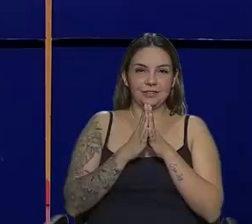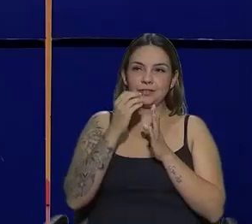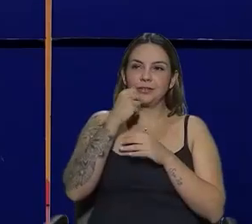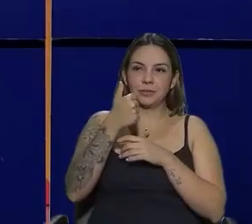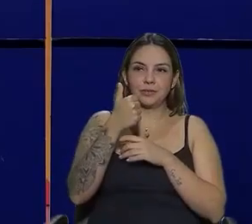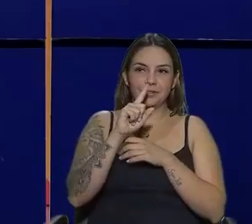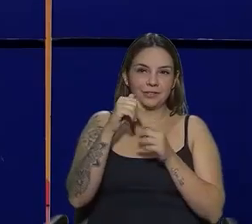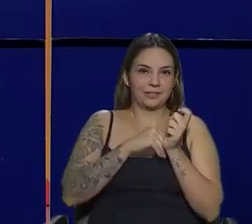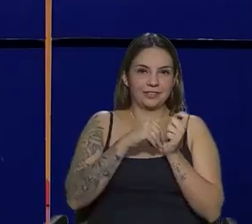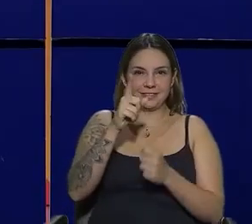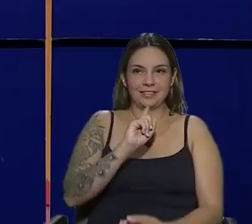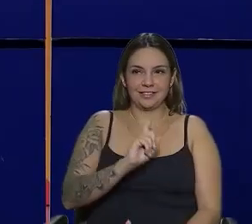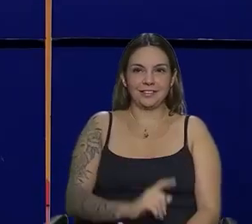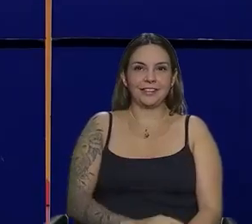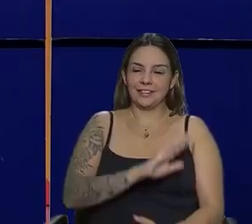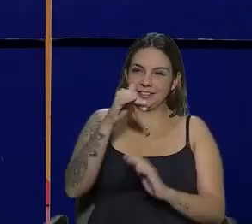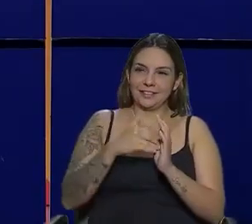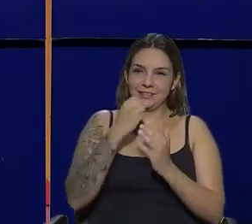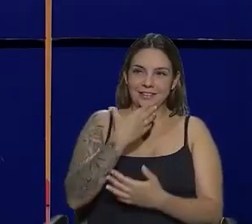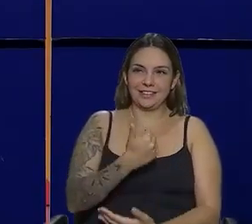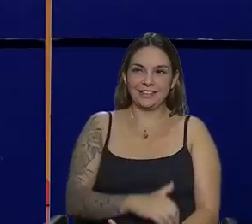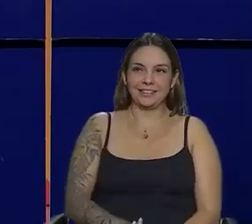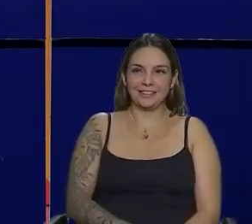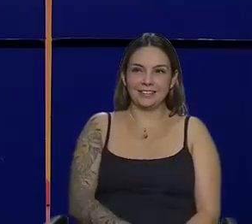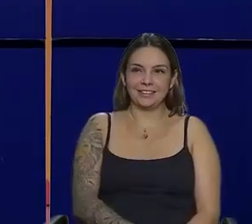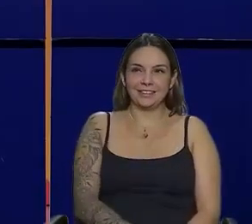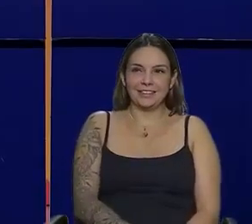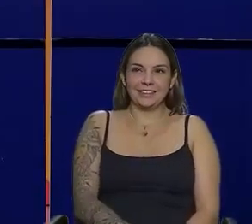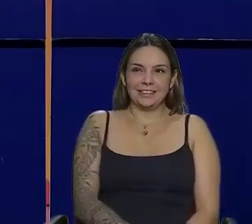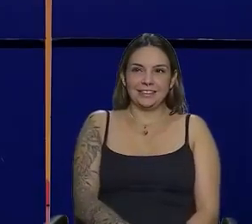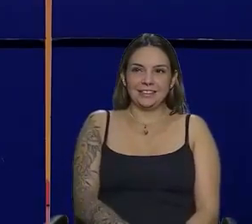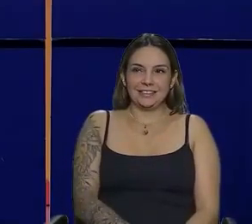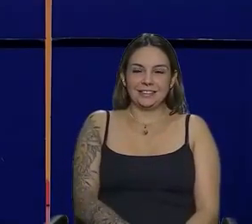tudo bem, eu não tenho segredos para você, está tudo certo.